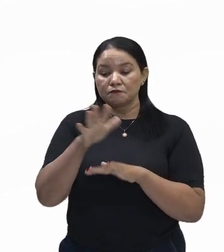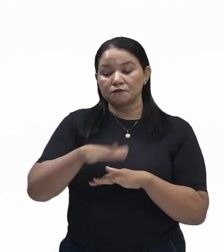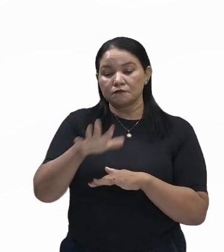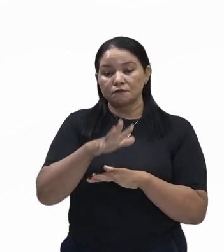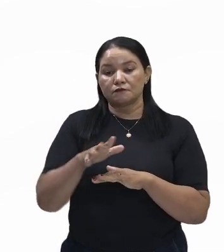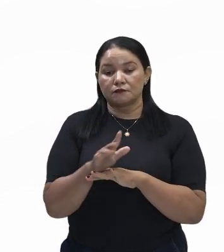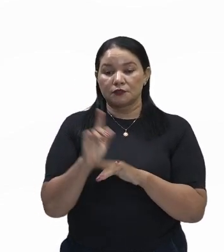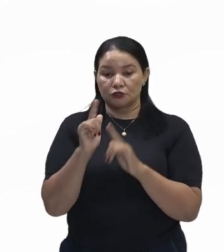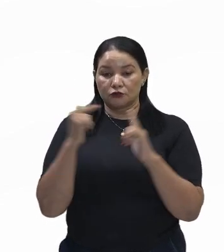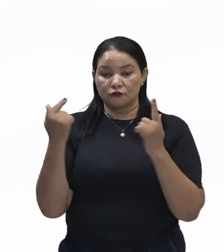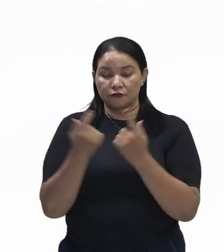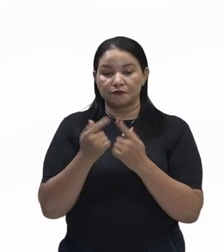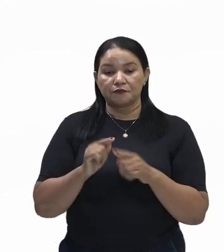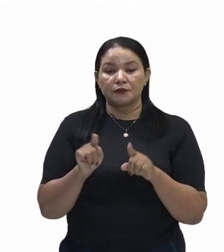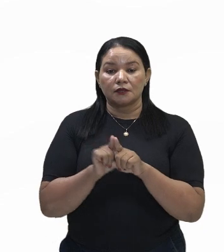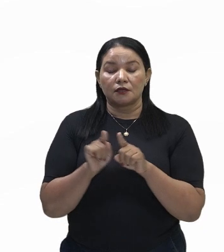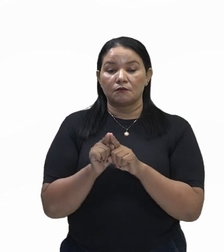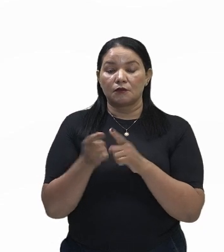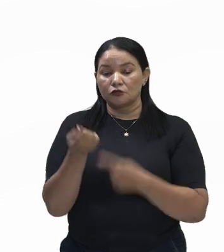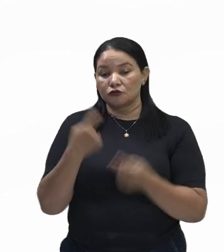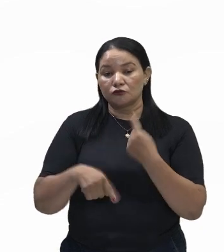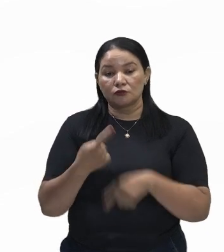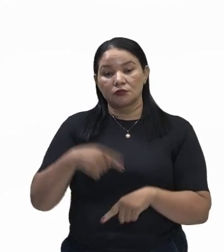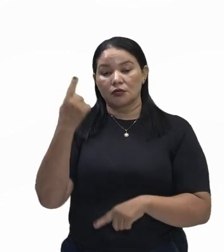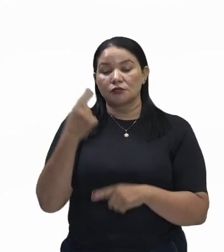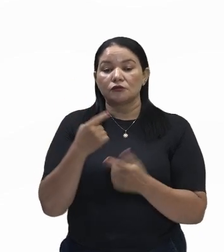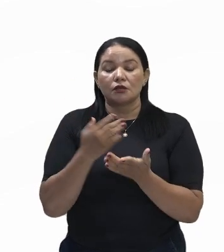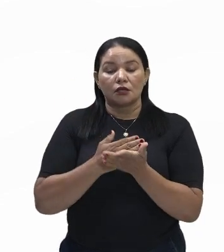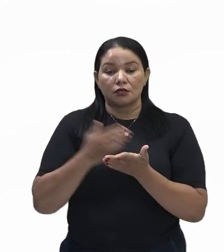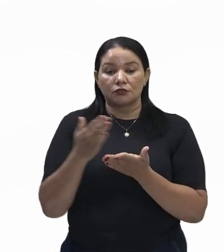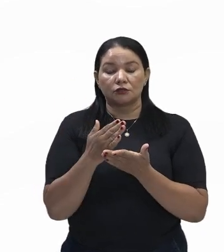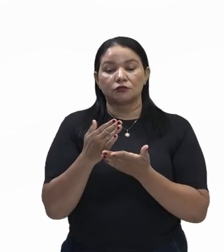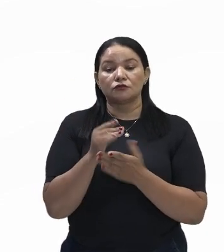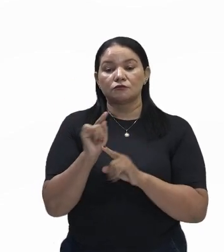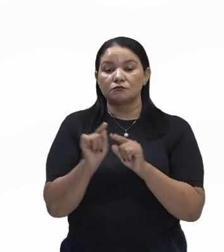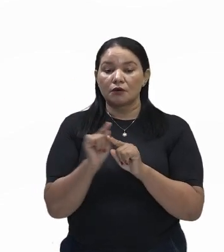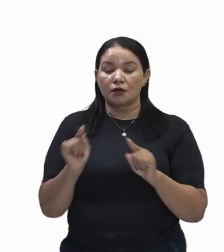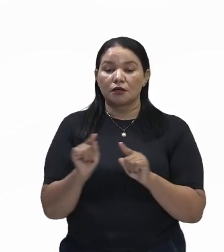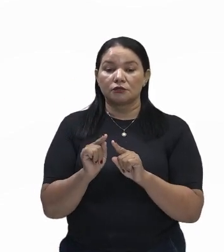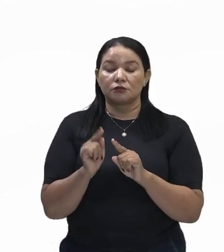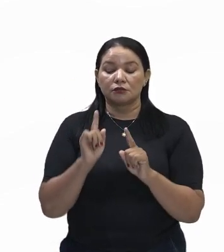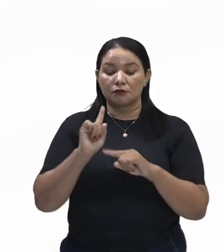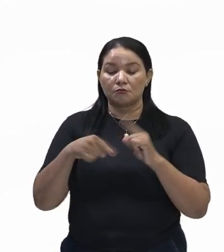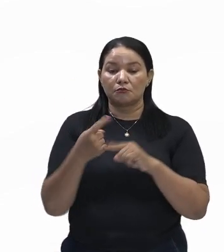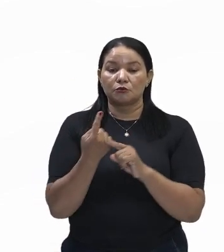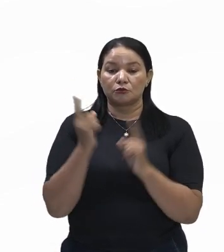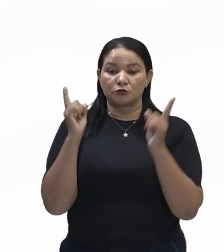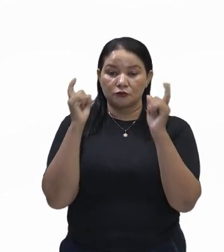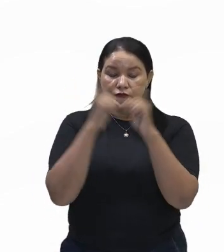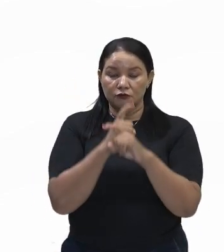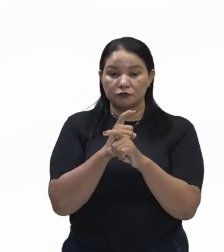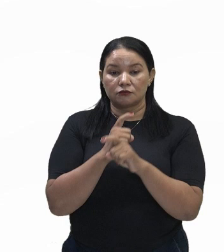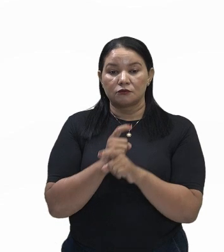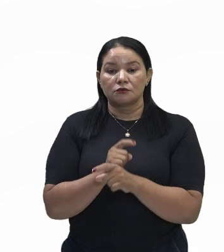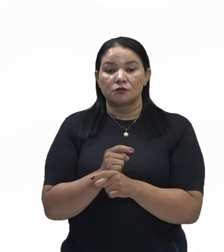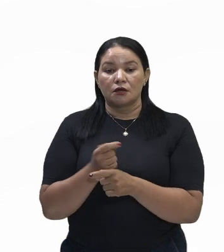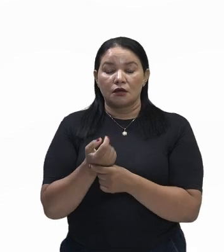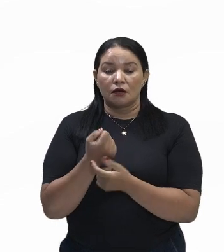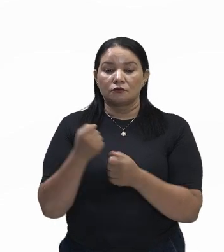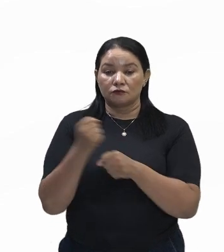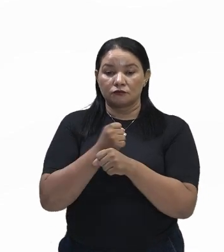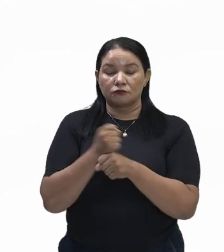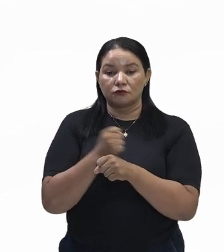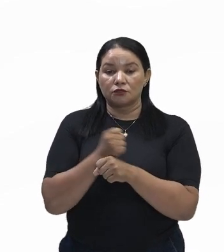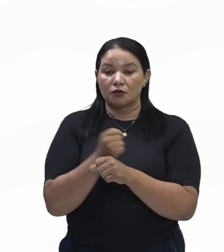observaremos também esse sucesso inicial, em que a Zona Franca vai enfrentar essas dificuldades nos últimos anos com a perda